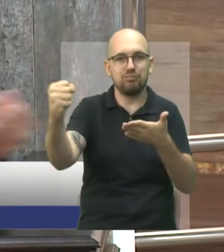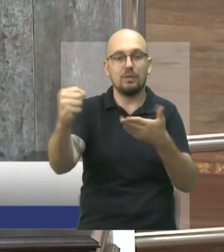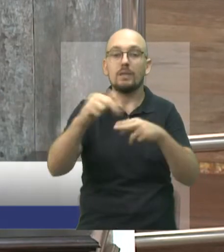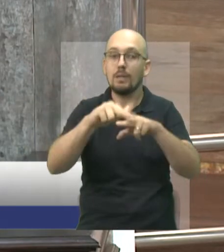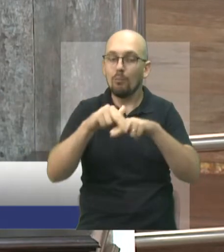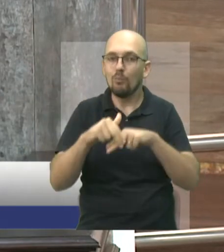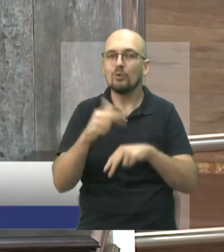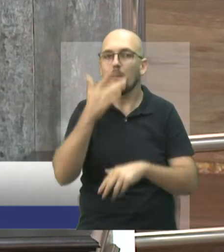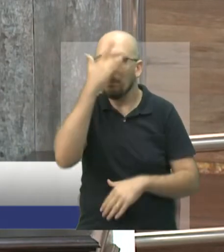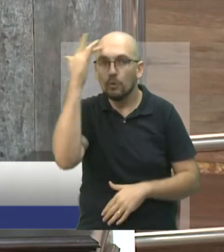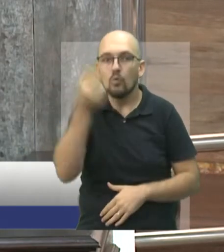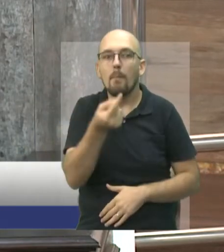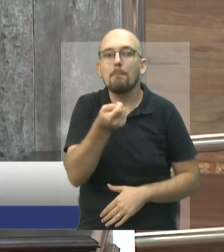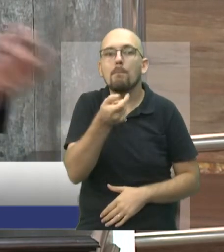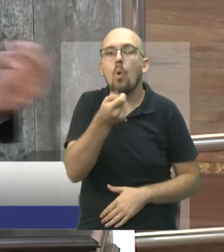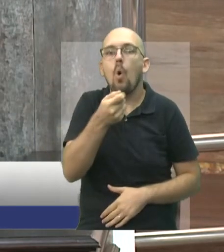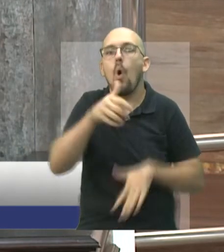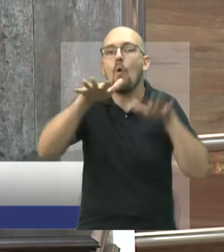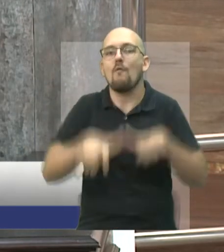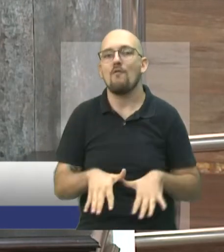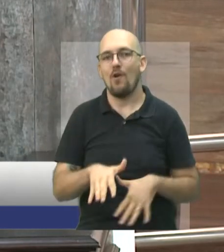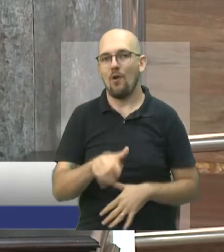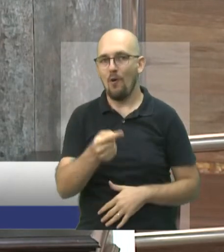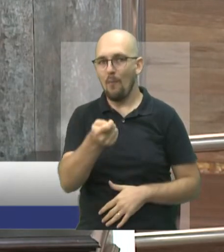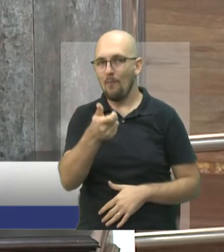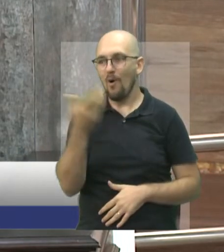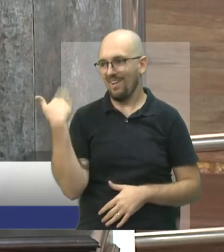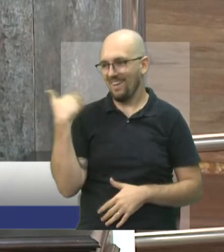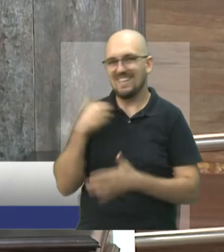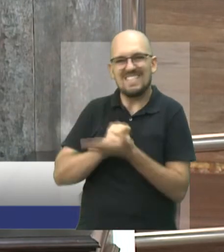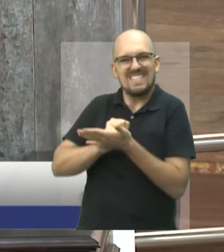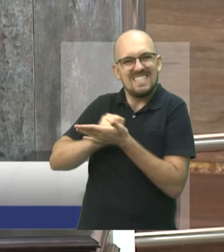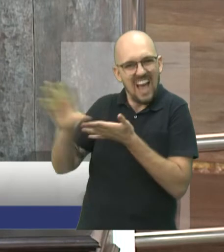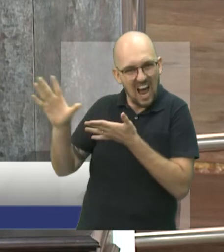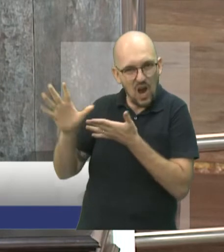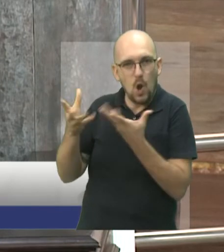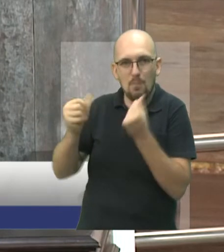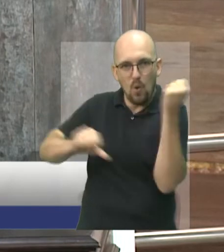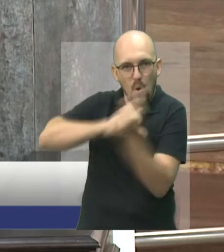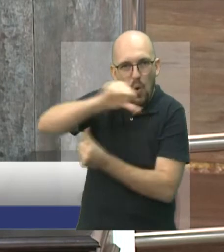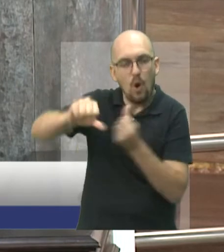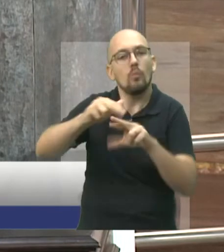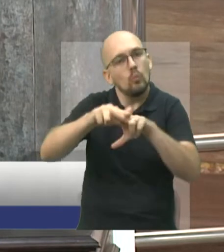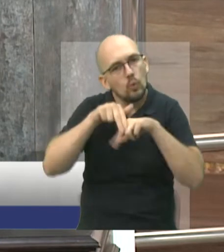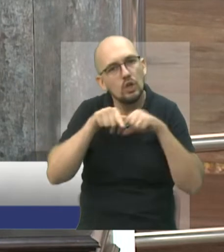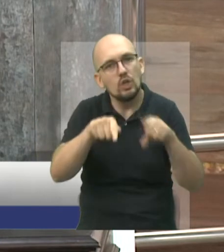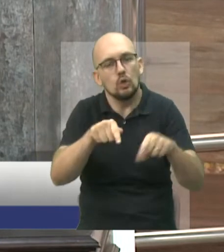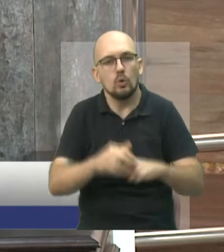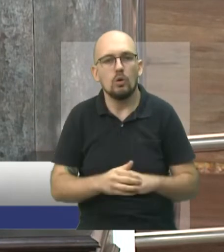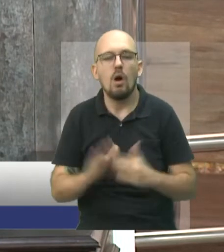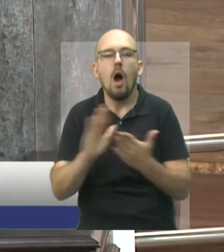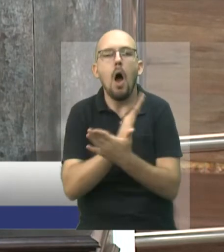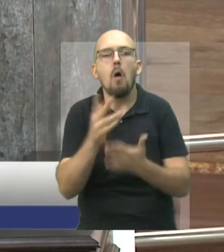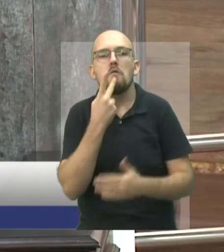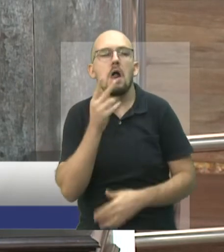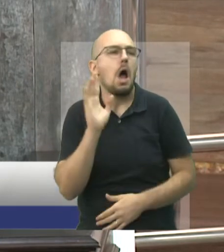poucas pessoas ficaram da legislação anterior. Eu não quero, eu falo, alguns dizem que não tem